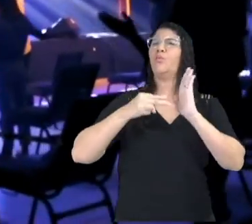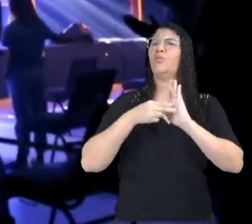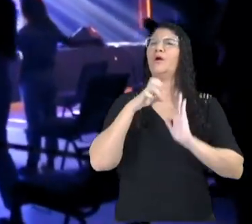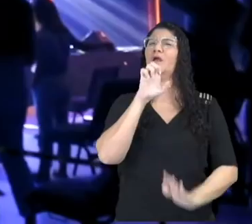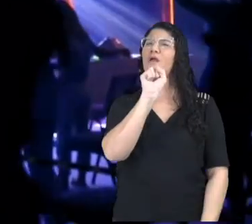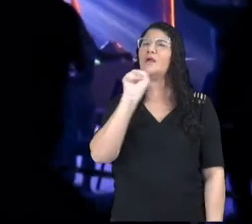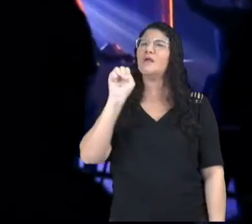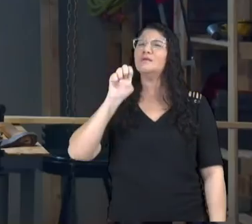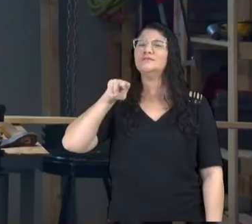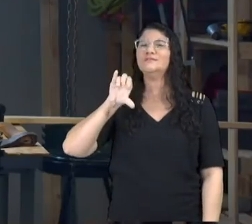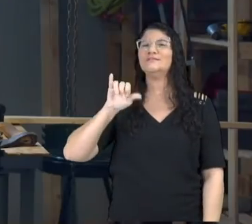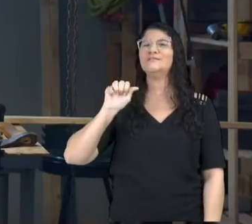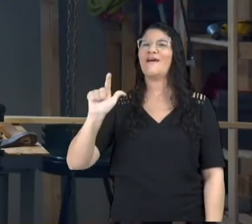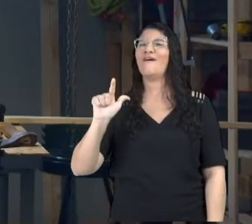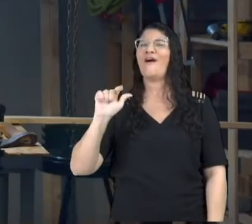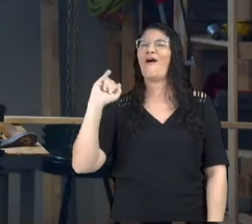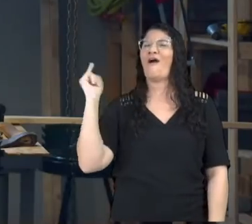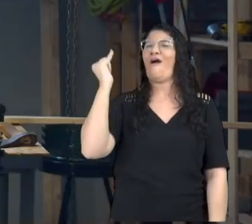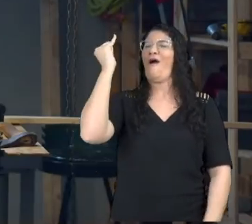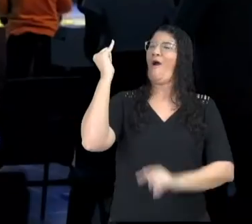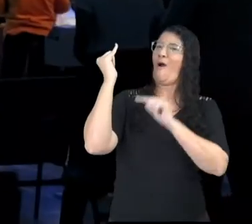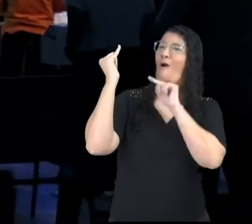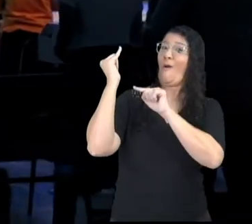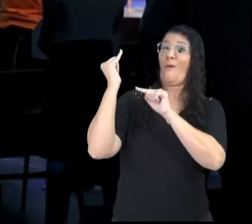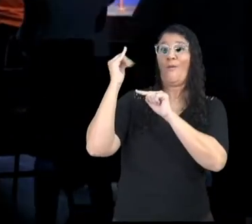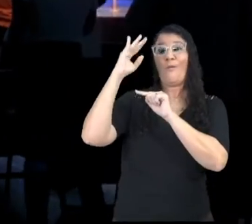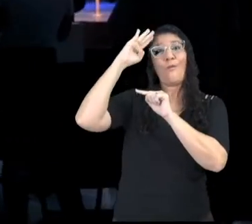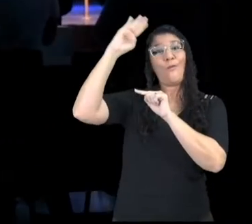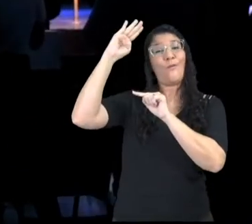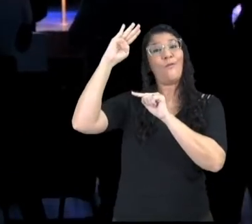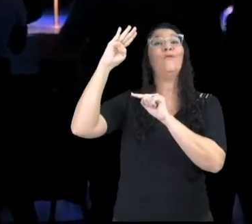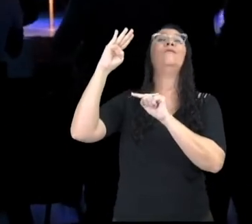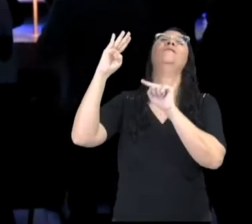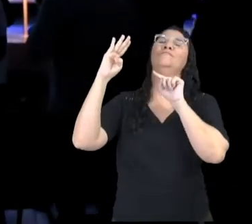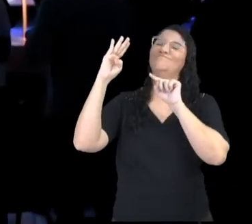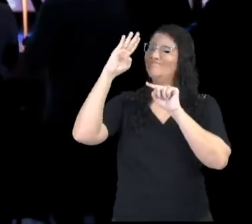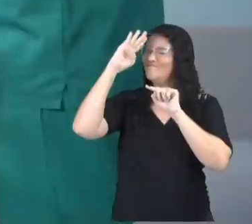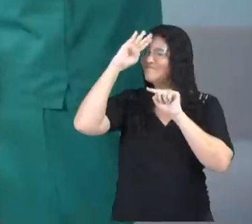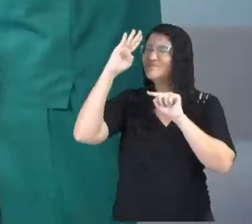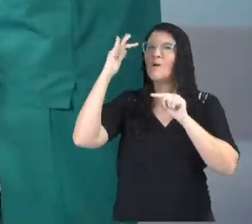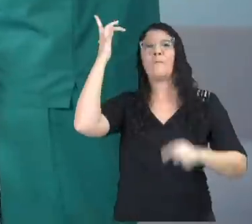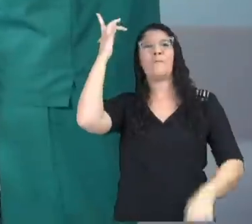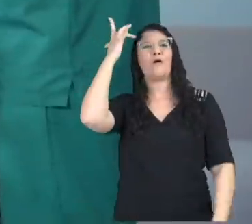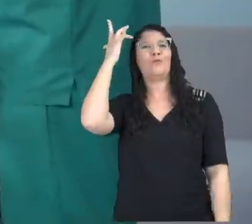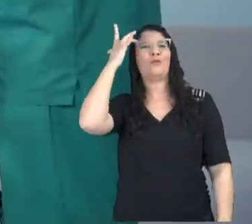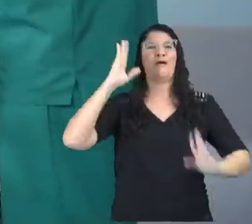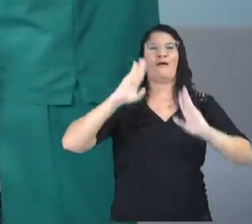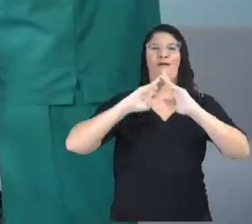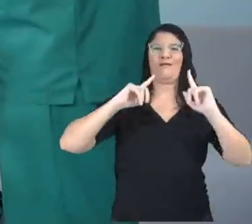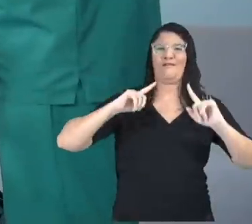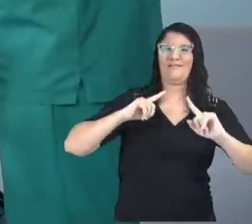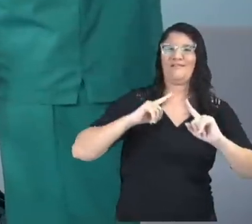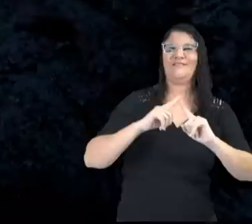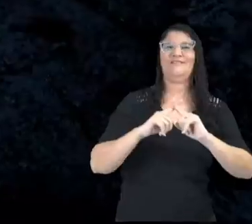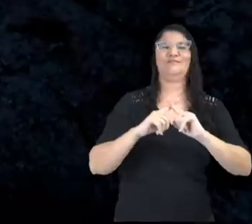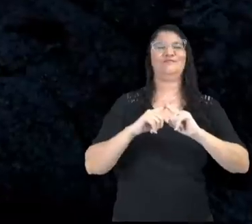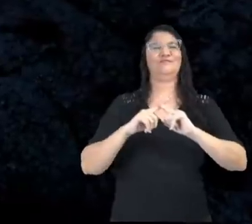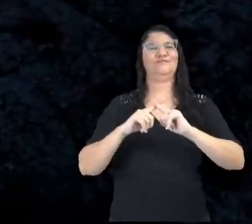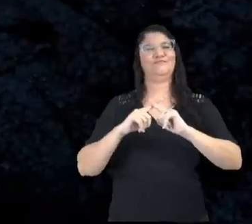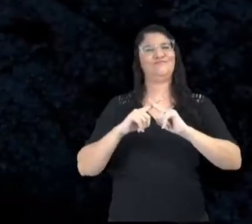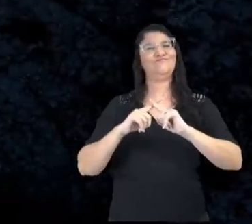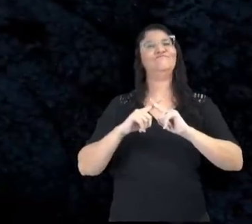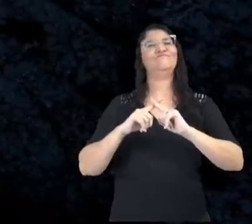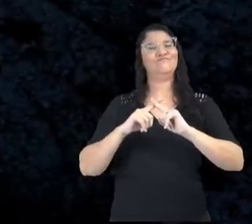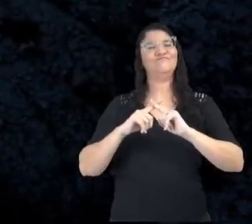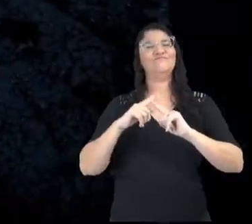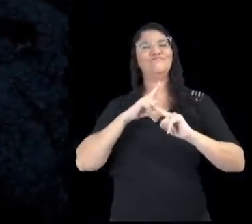igreja é essencial, a maturidade é essencial, a comunhão é essencial, a perseverança é